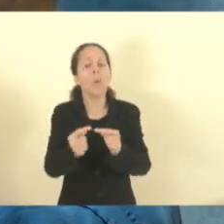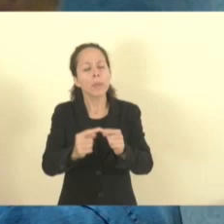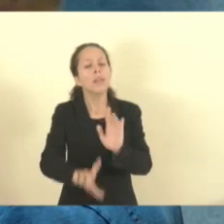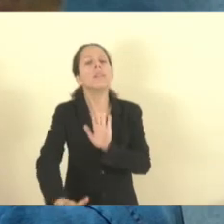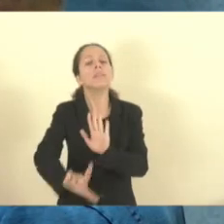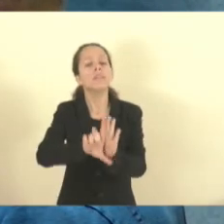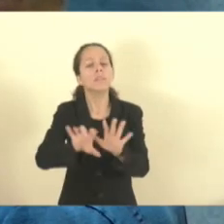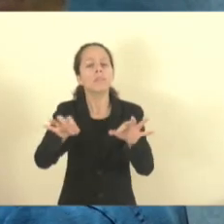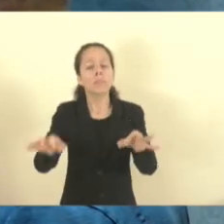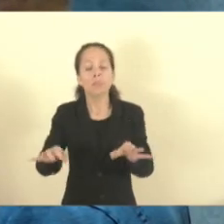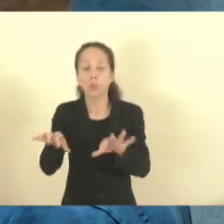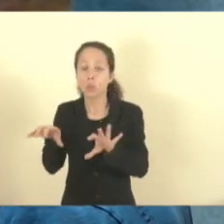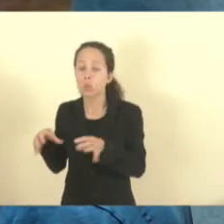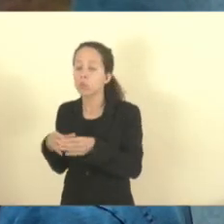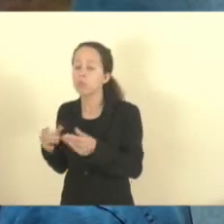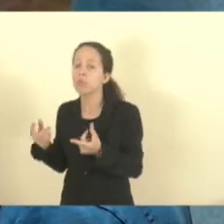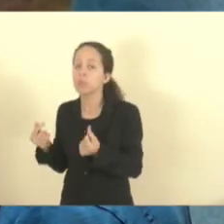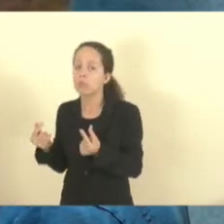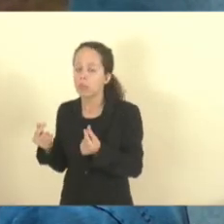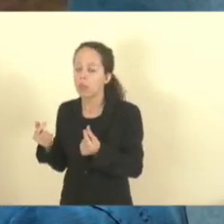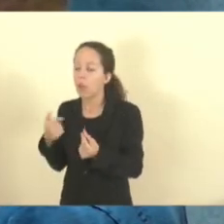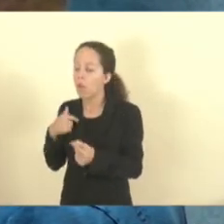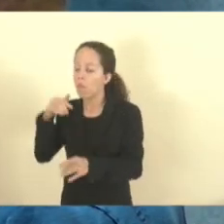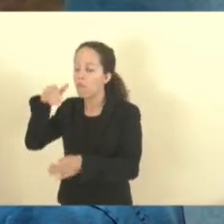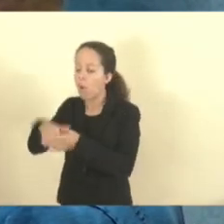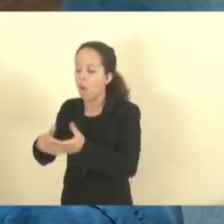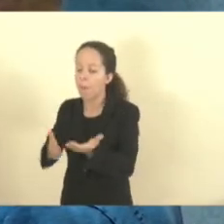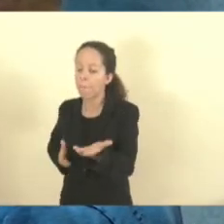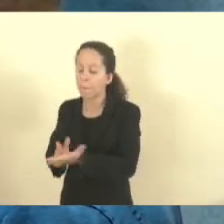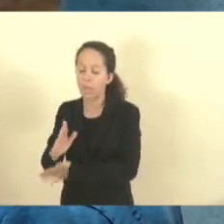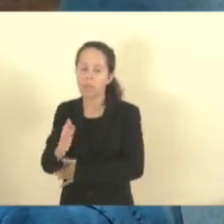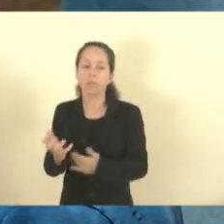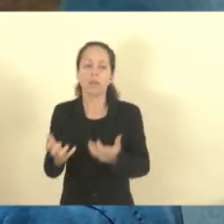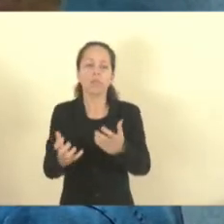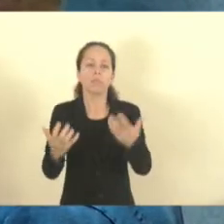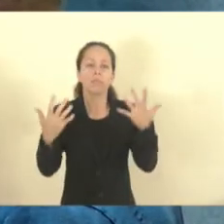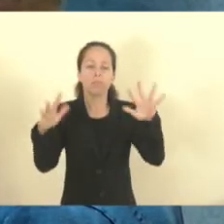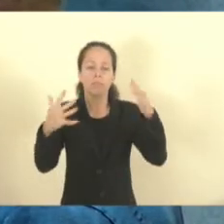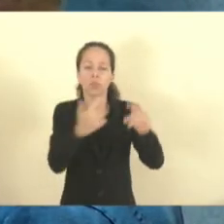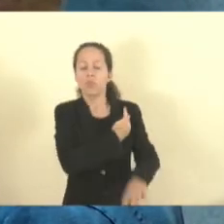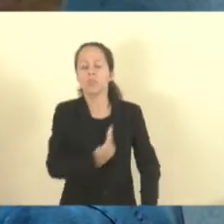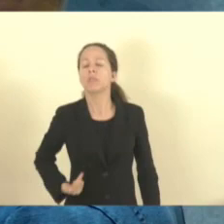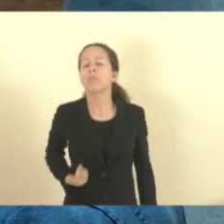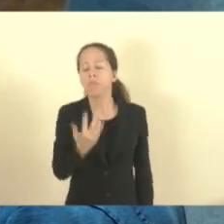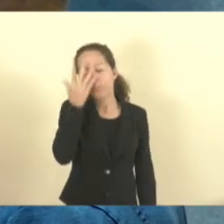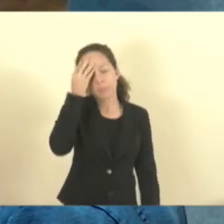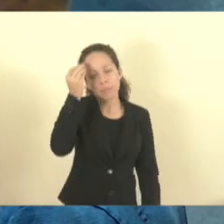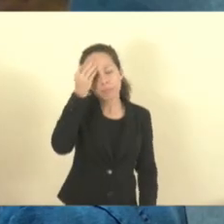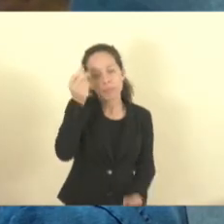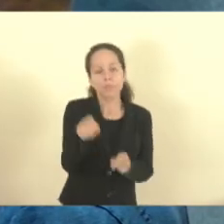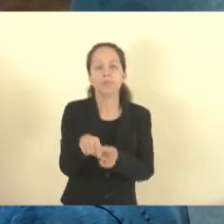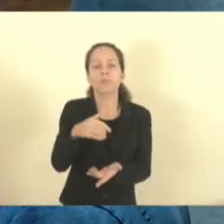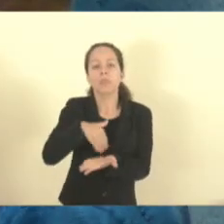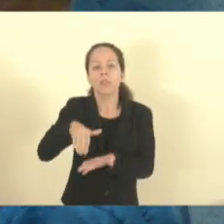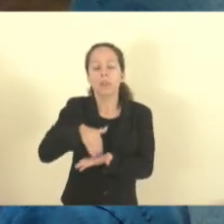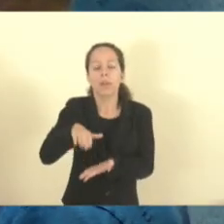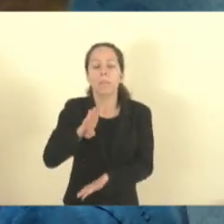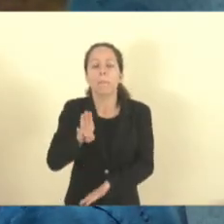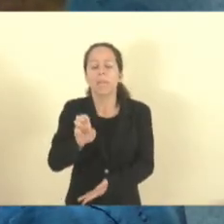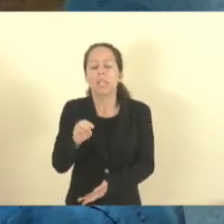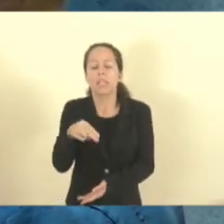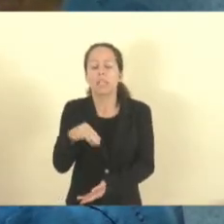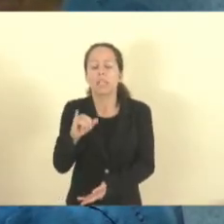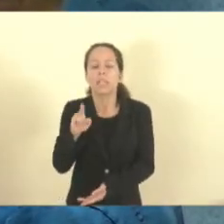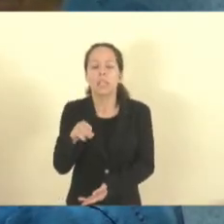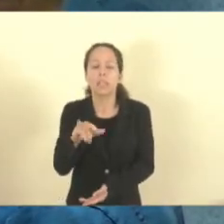Na Comissão de Finanças eu relato pela aprovação e parabenizo o governador Renato Casagrande, o secretário Benício, pelo ajuste que está sendo